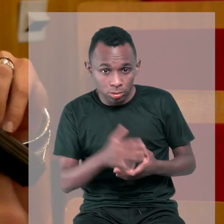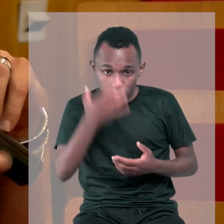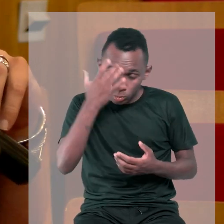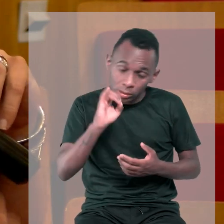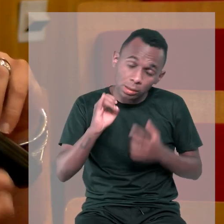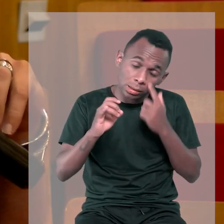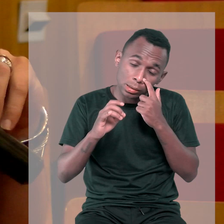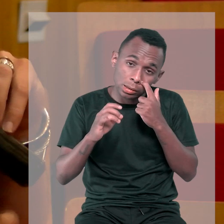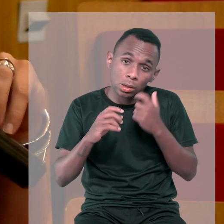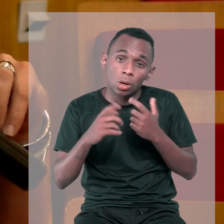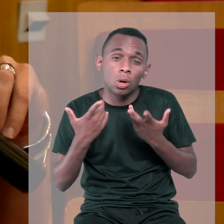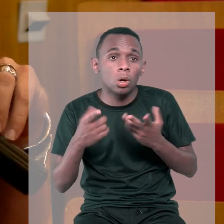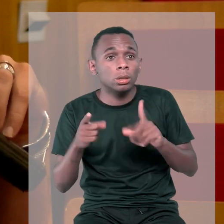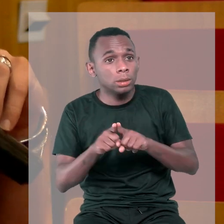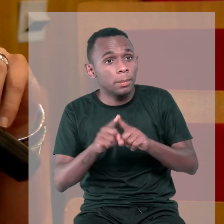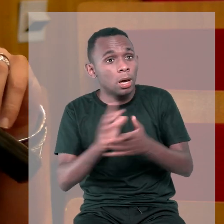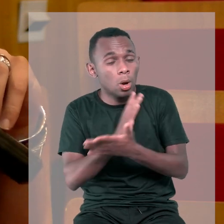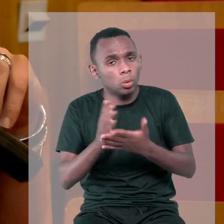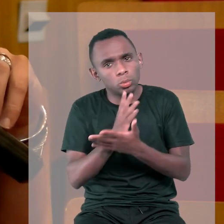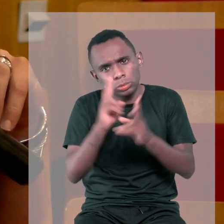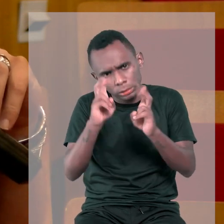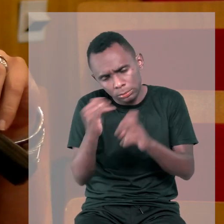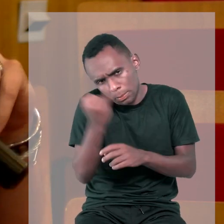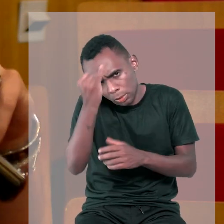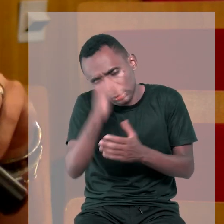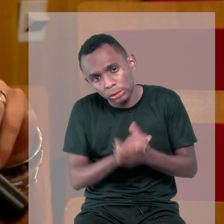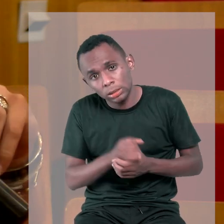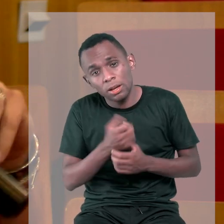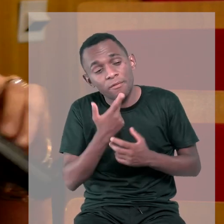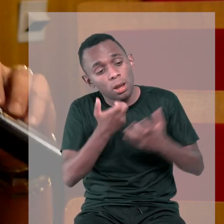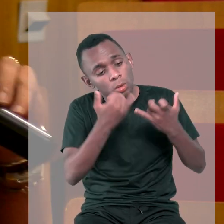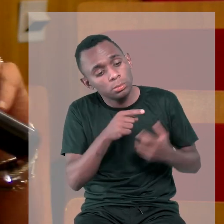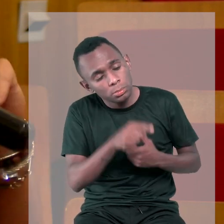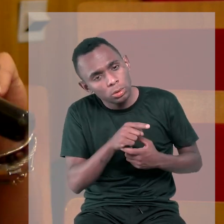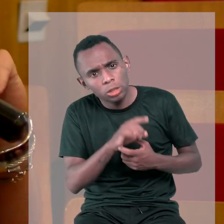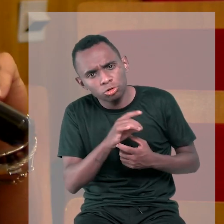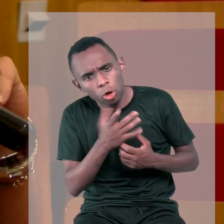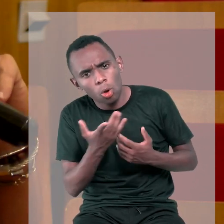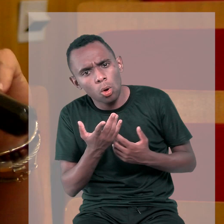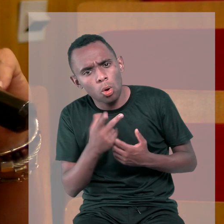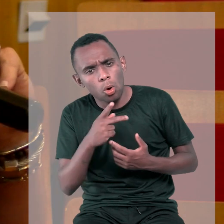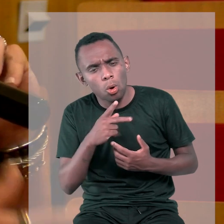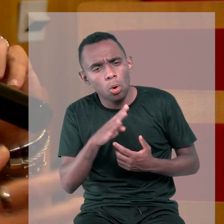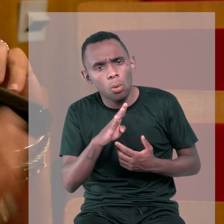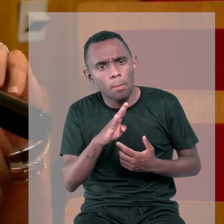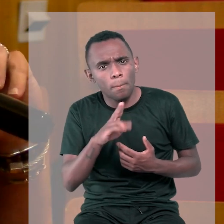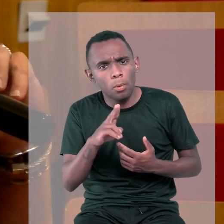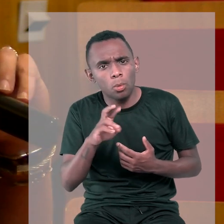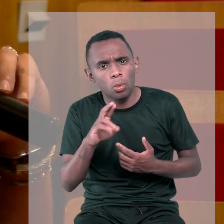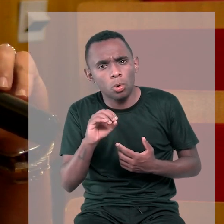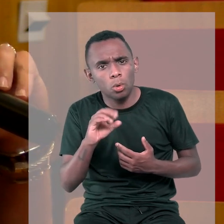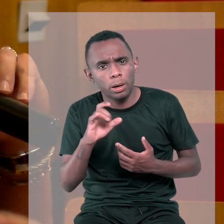para um projeto tão grande como esse de extermínio é quase que, tipo assim, é quase que brincar com a gente, né? Nesse sentido. Por